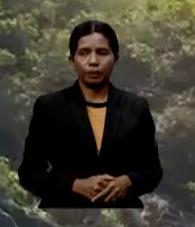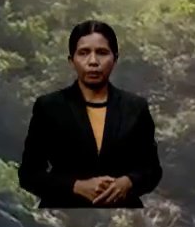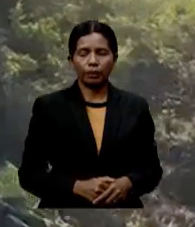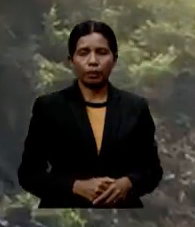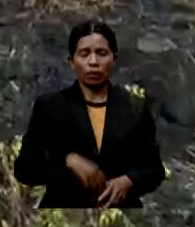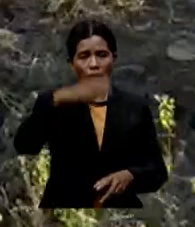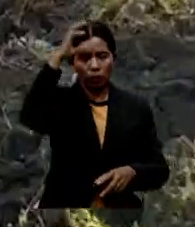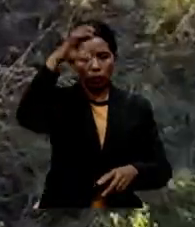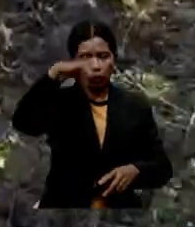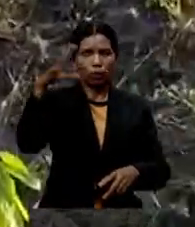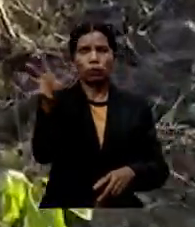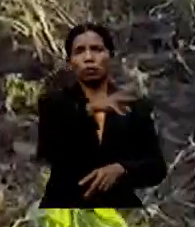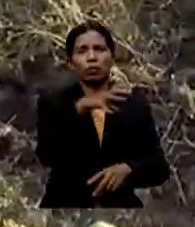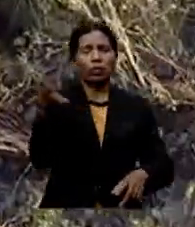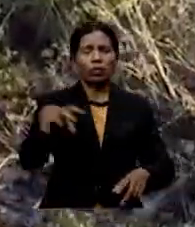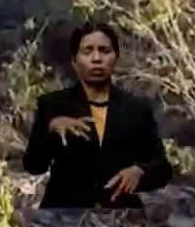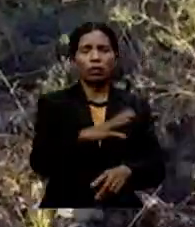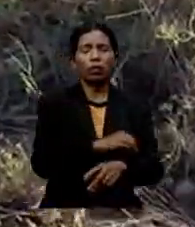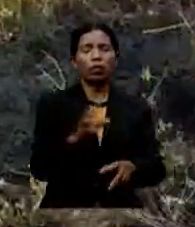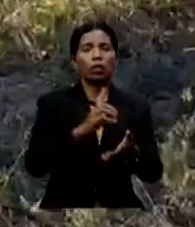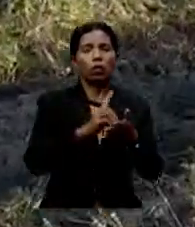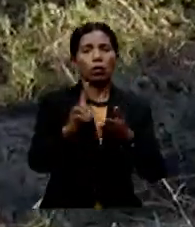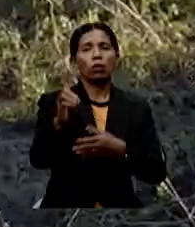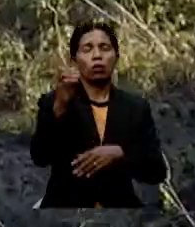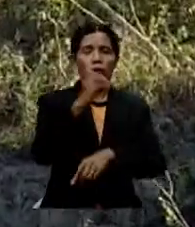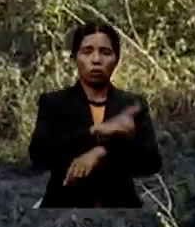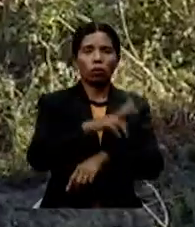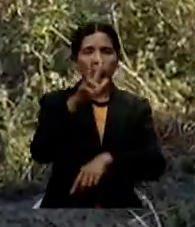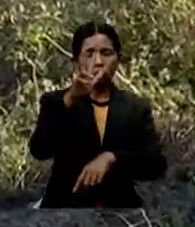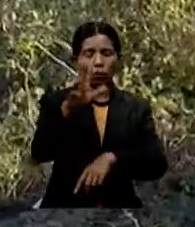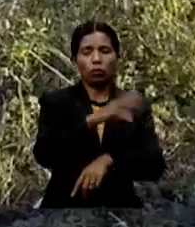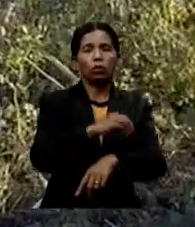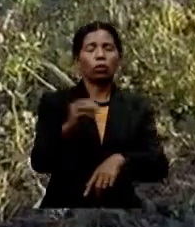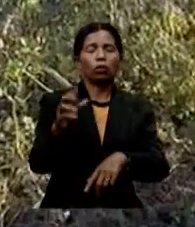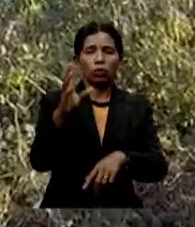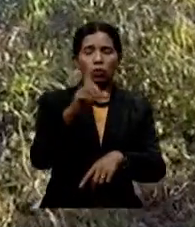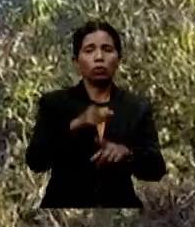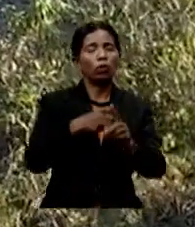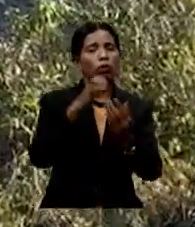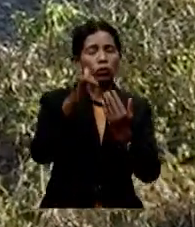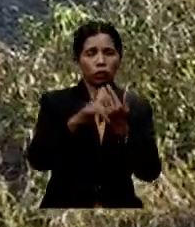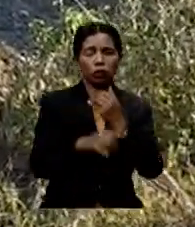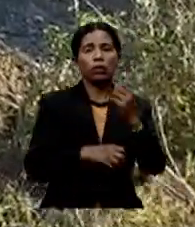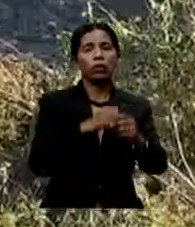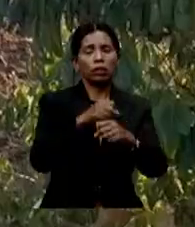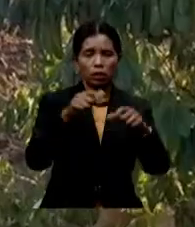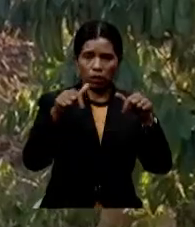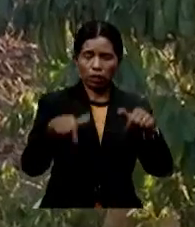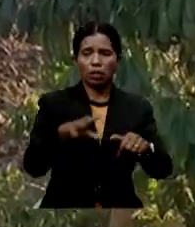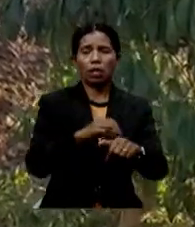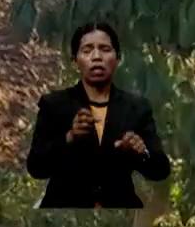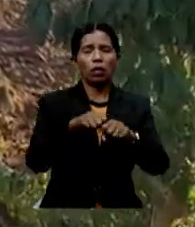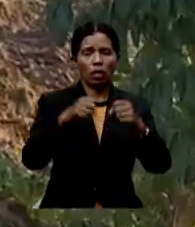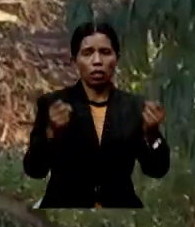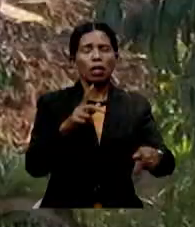Uda no ano neve acontece a Rússia Lorontolo, Toloronem, Fulanzulho, Tinané, além de estraga a comunidade Barak de Uma,